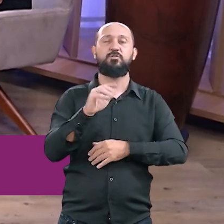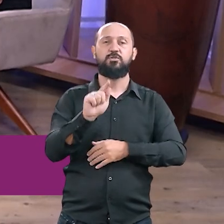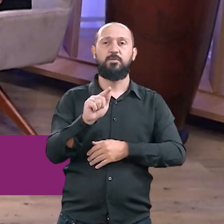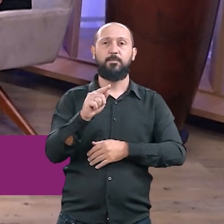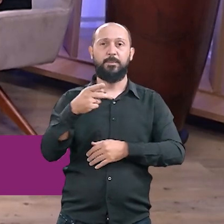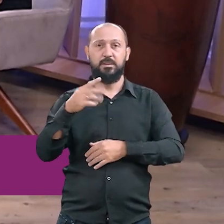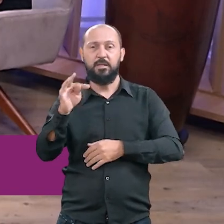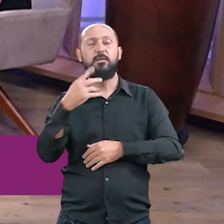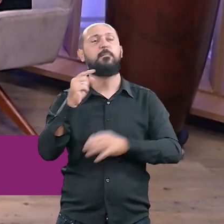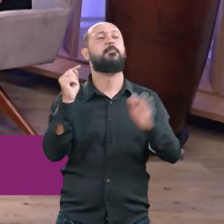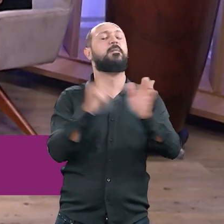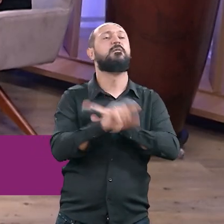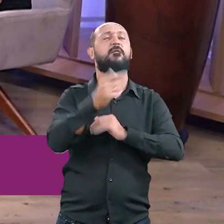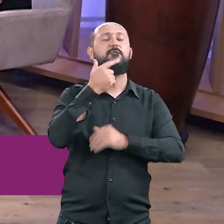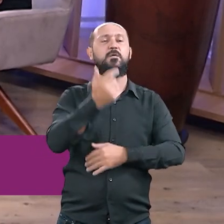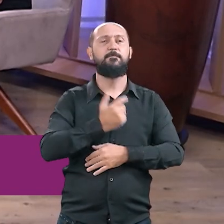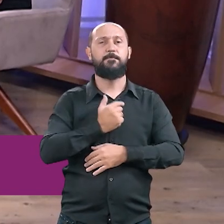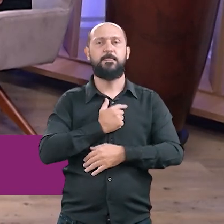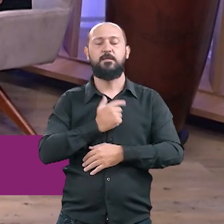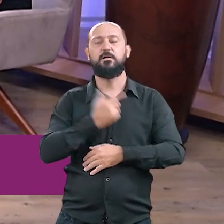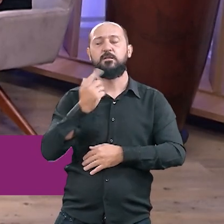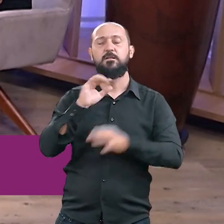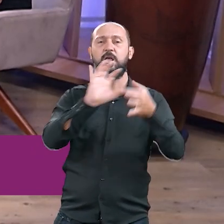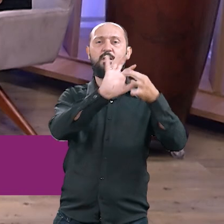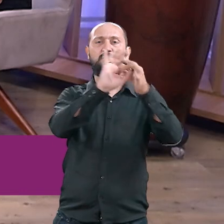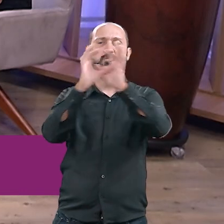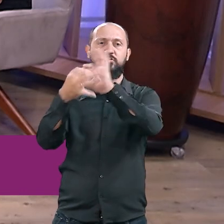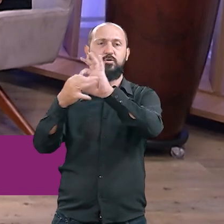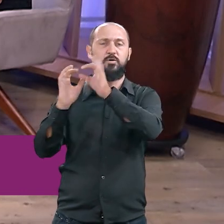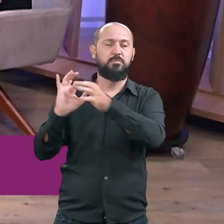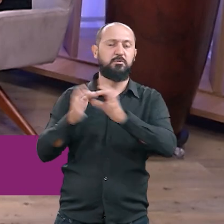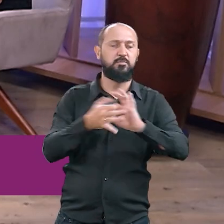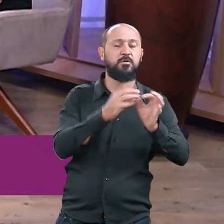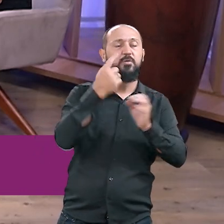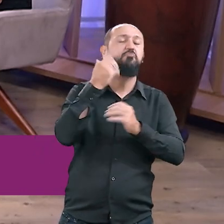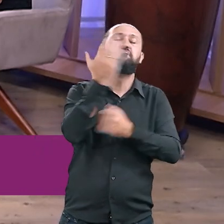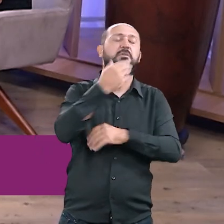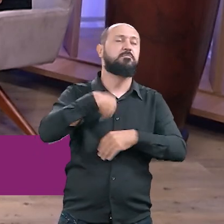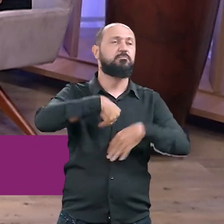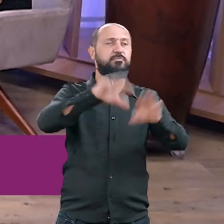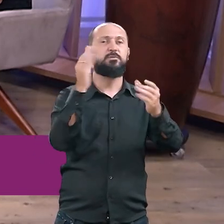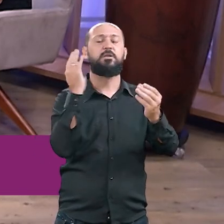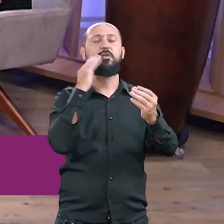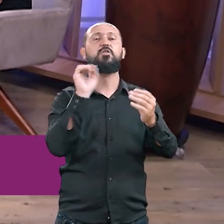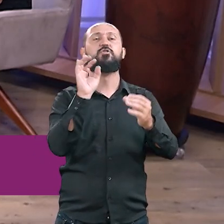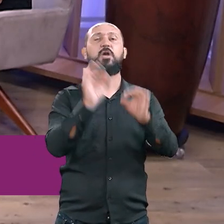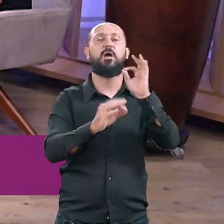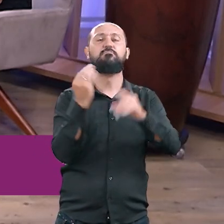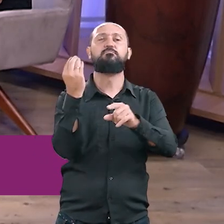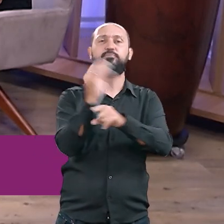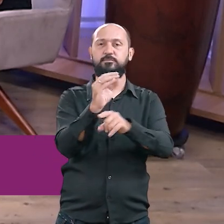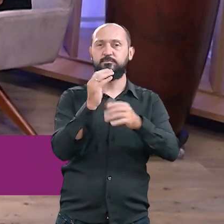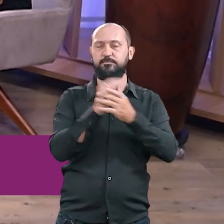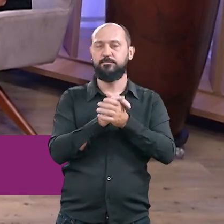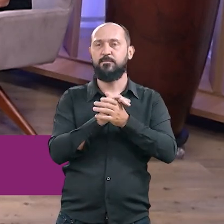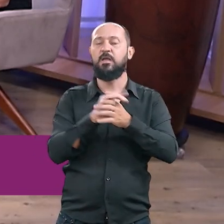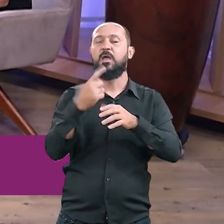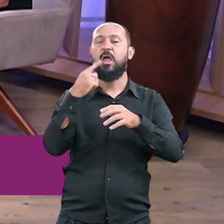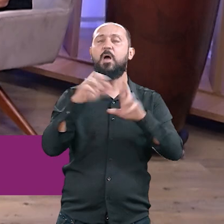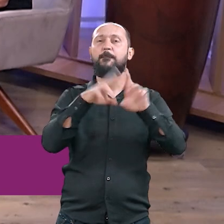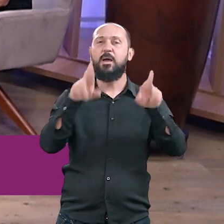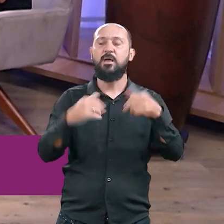consciência sobre aquilo que ela está escrevendo. Então, como profissional, se eu sou um advogado e eu vou fazer uma petição, eu não peço para o ChatGPT escrever para